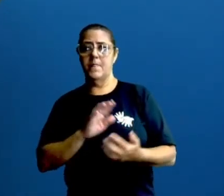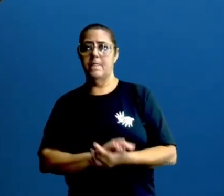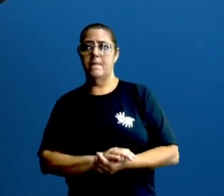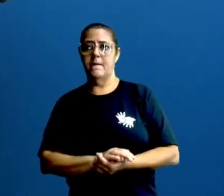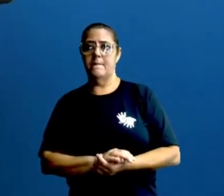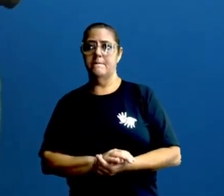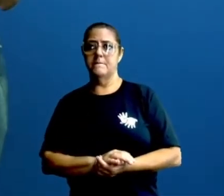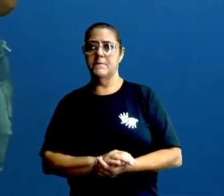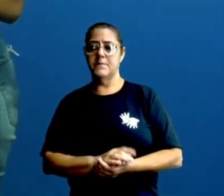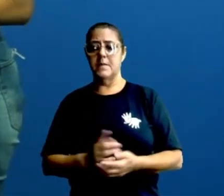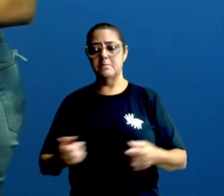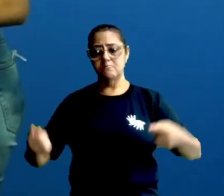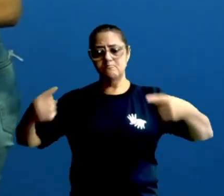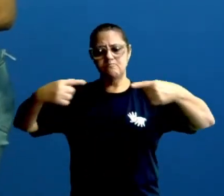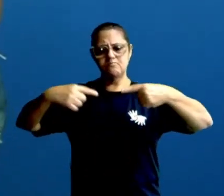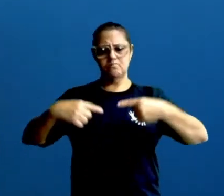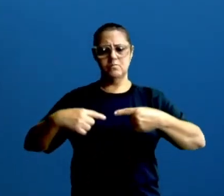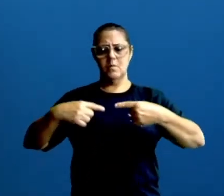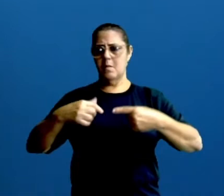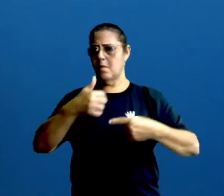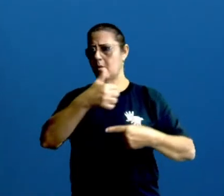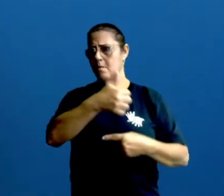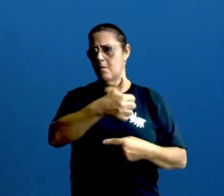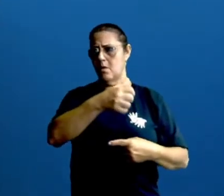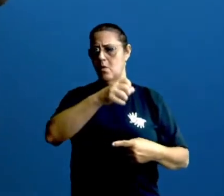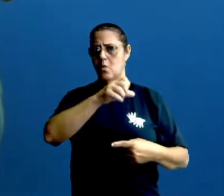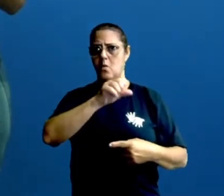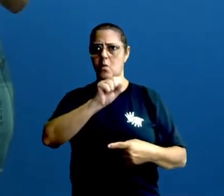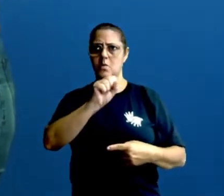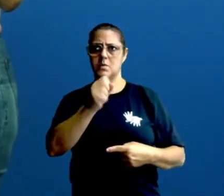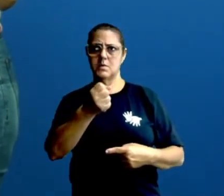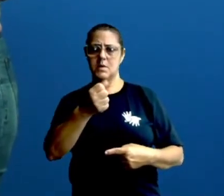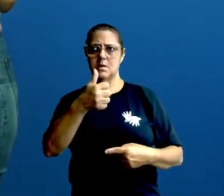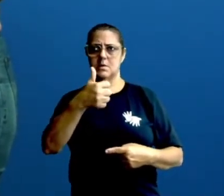se revoltar. Então,